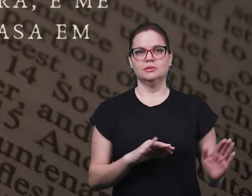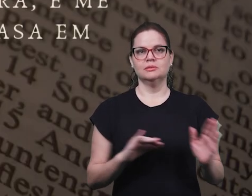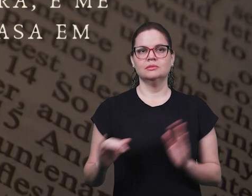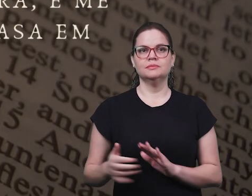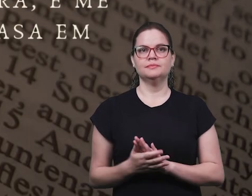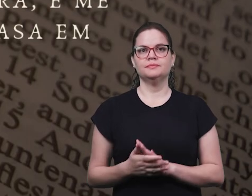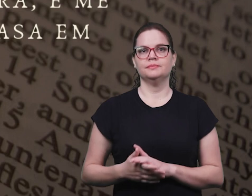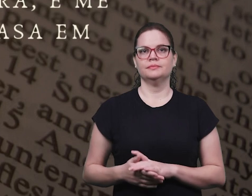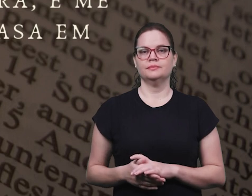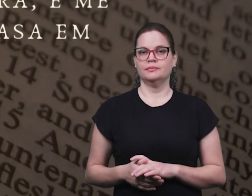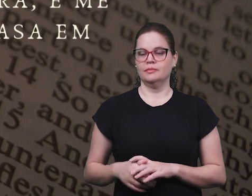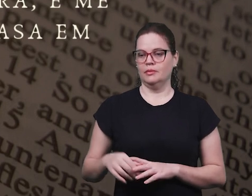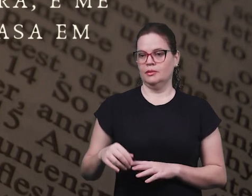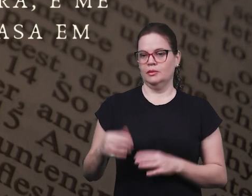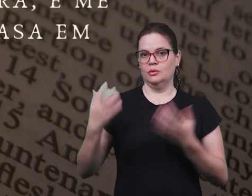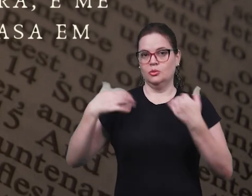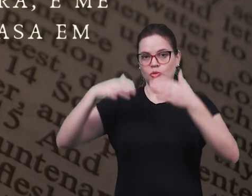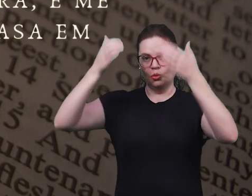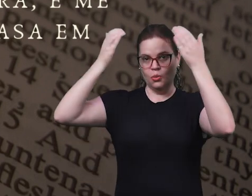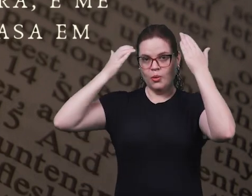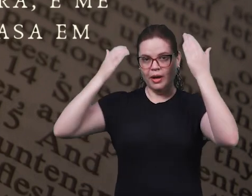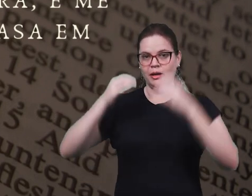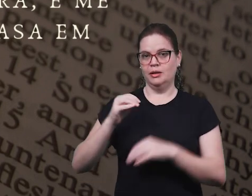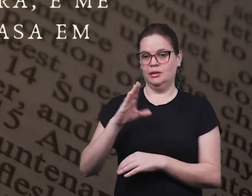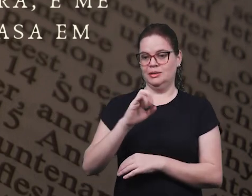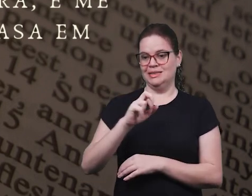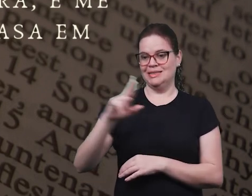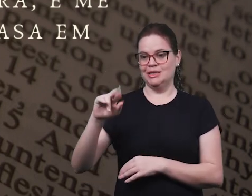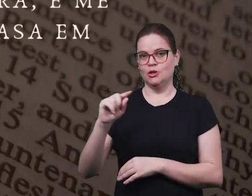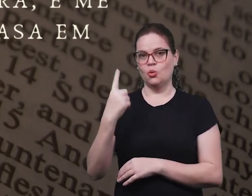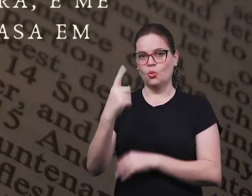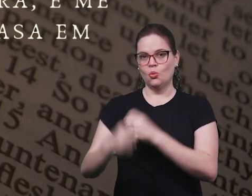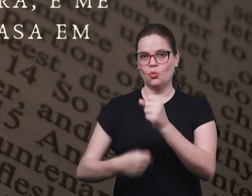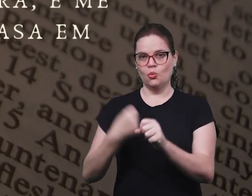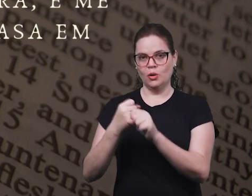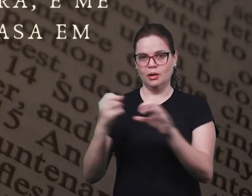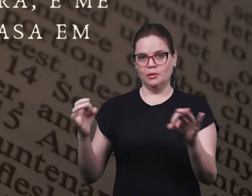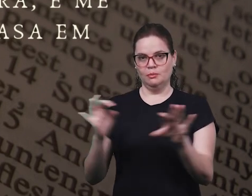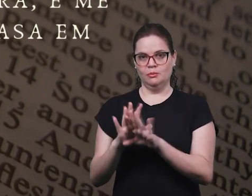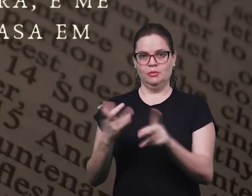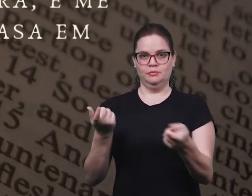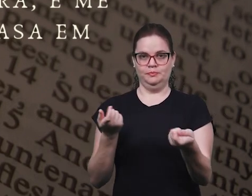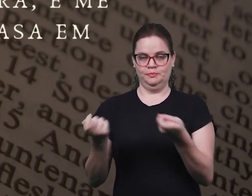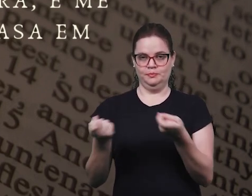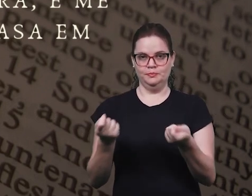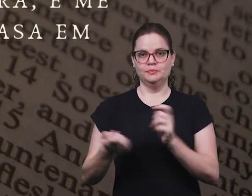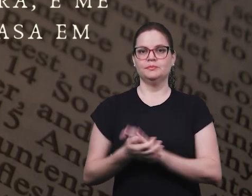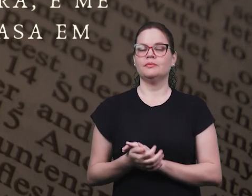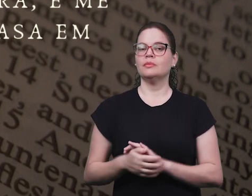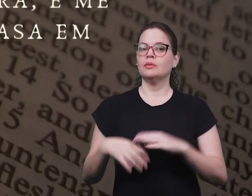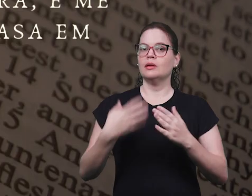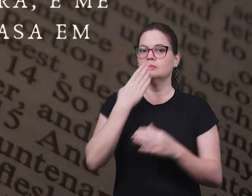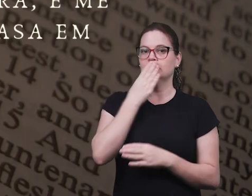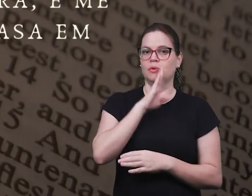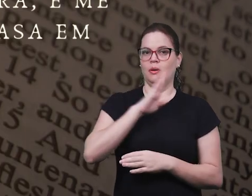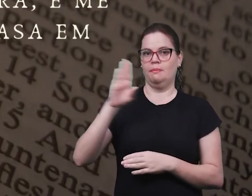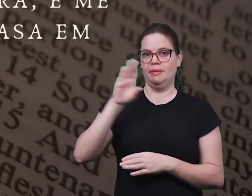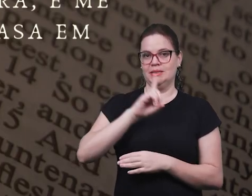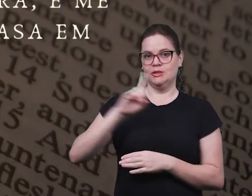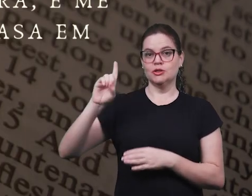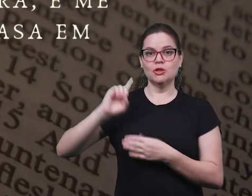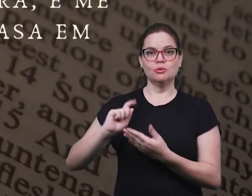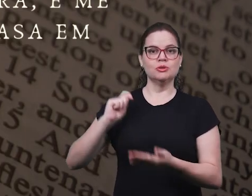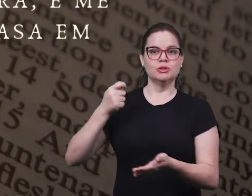primeiro ano no primeiro ano de Ciro, rei da Pérsia, para que se cumprisse a palavra do Senhor